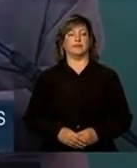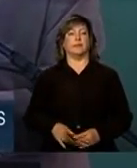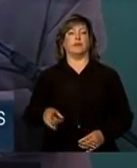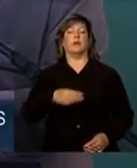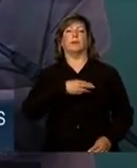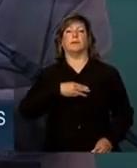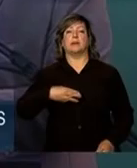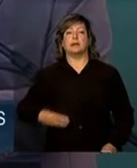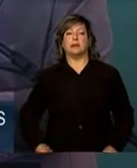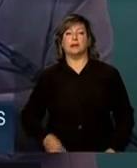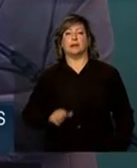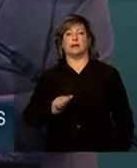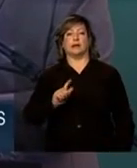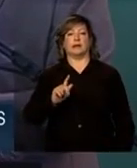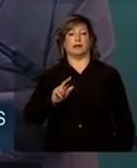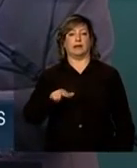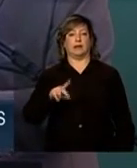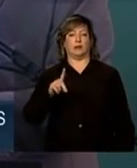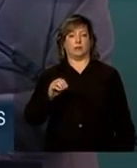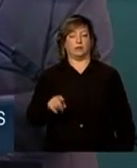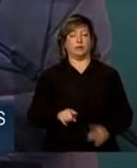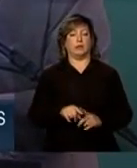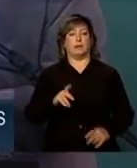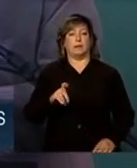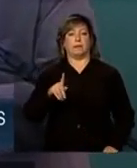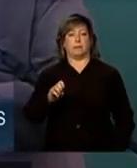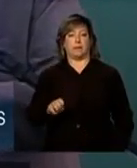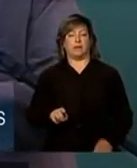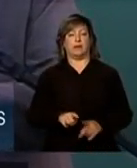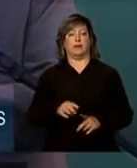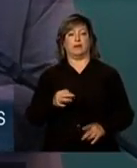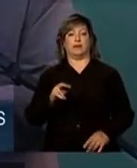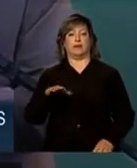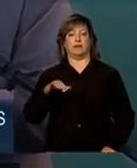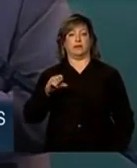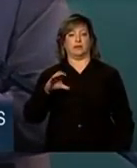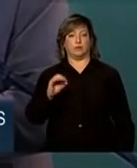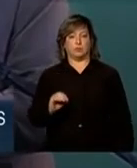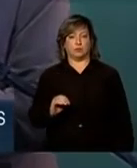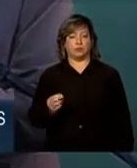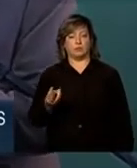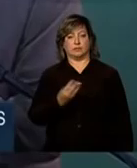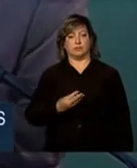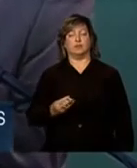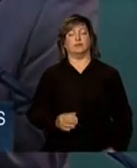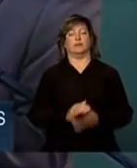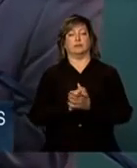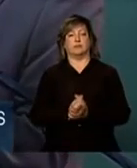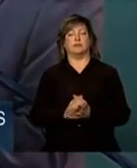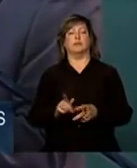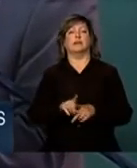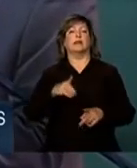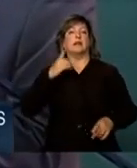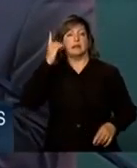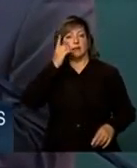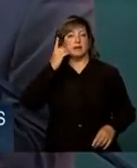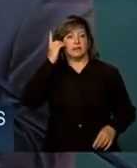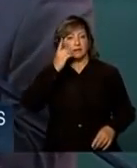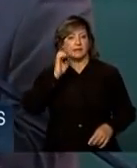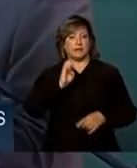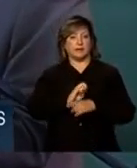ministros Aguinaldo Ribeiro, Pepe Vargas e Francisco Teixeira, ao deputado estadual Temístocles